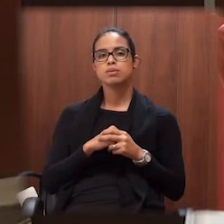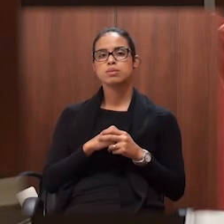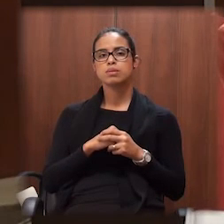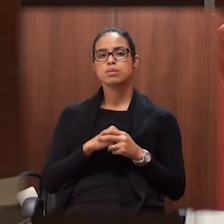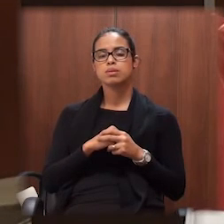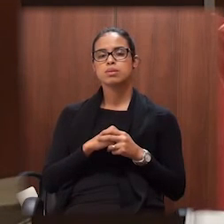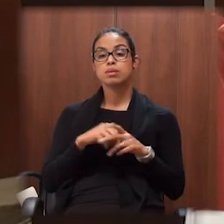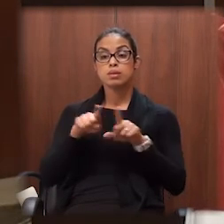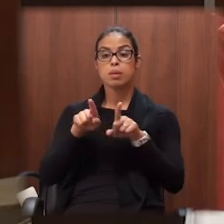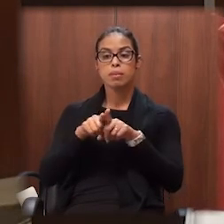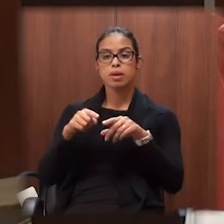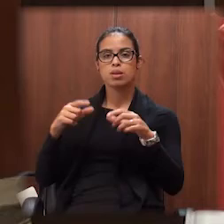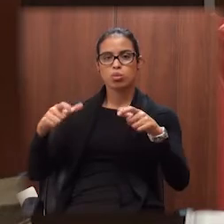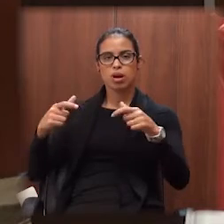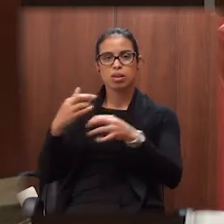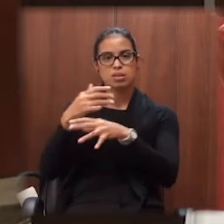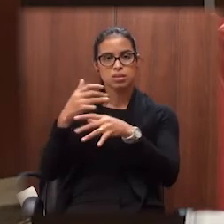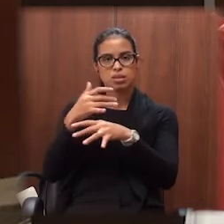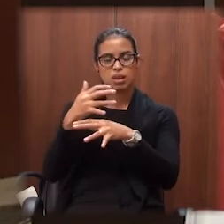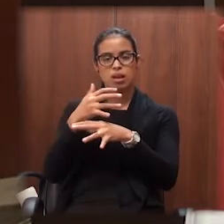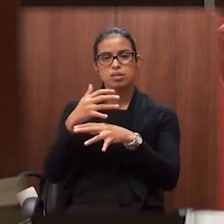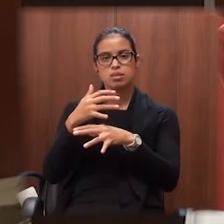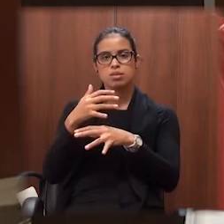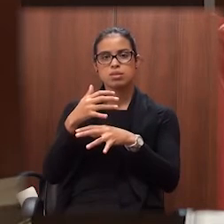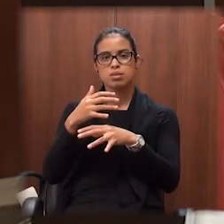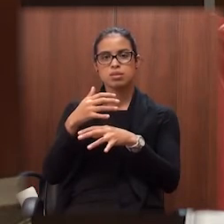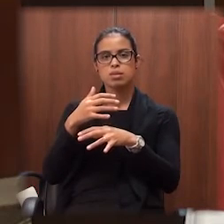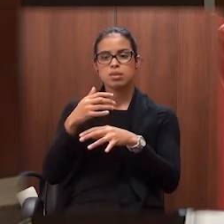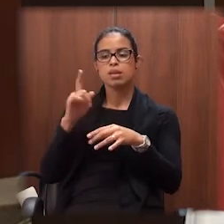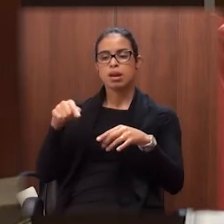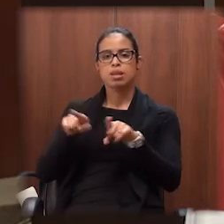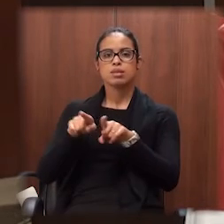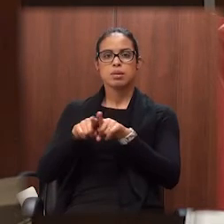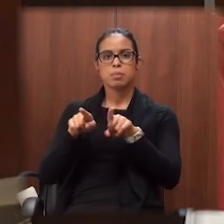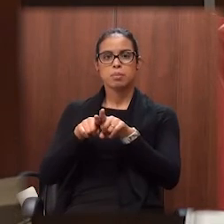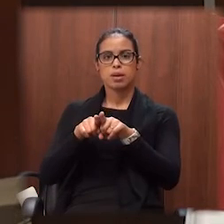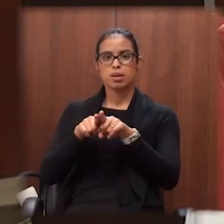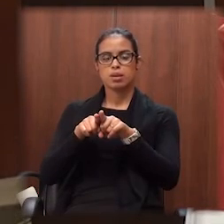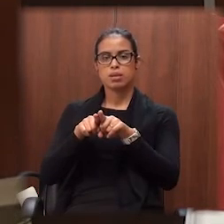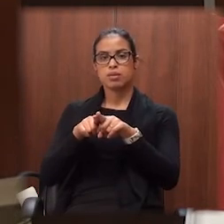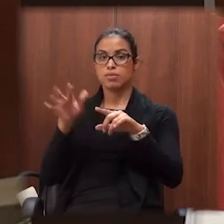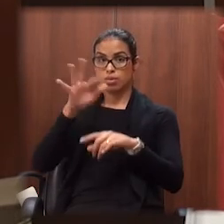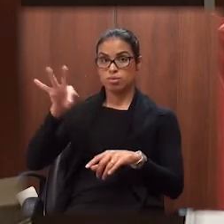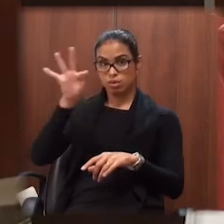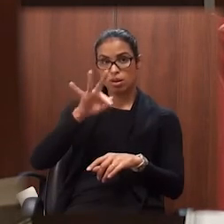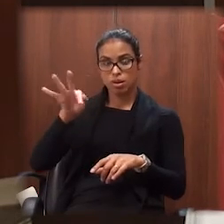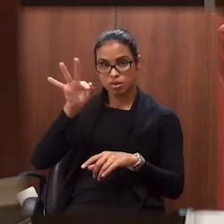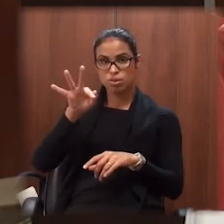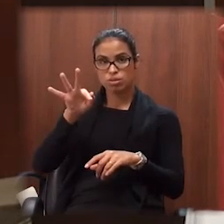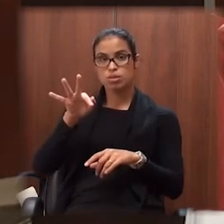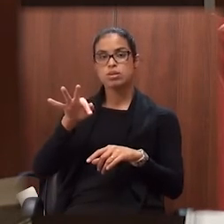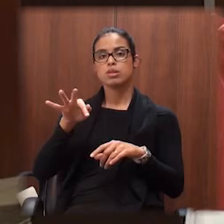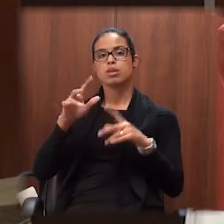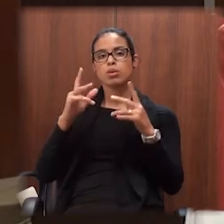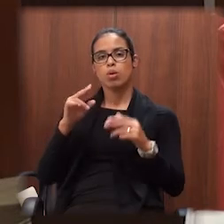em cidades que são também sede de universidades, como